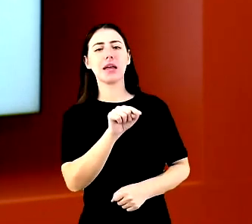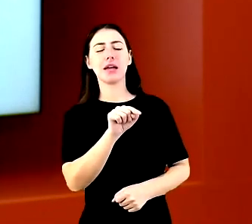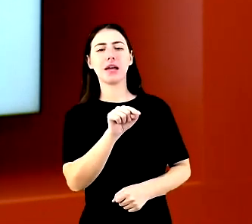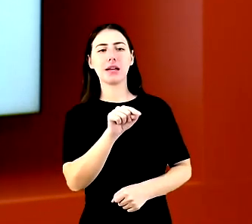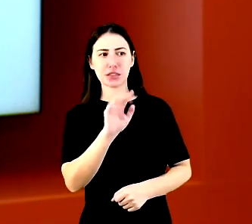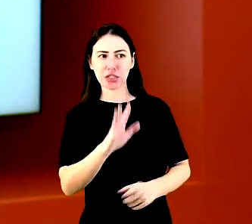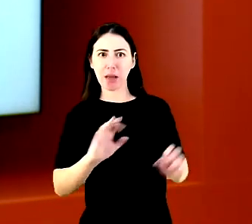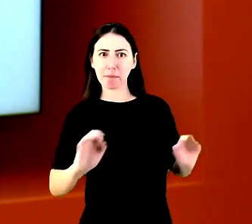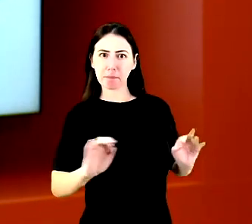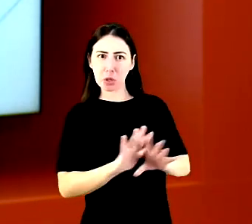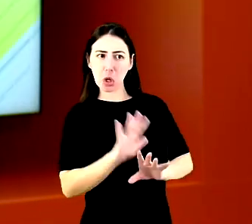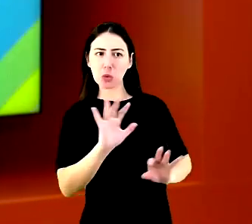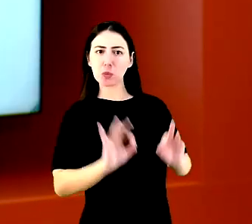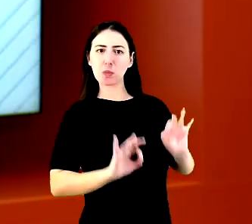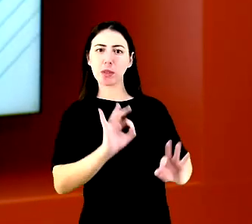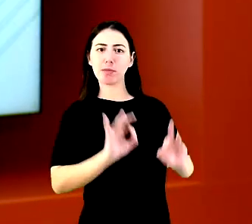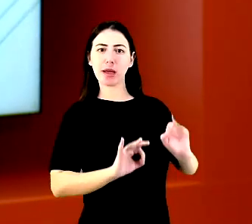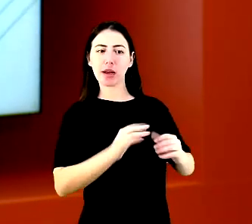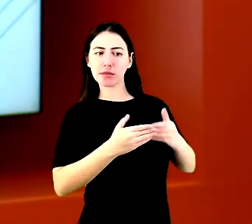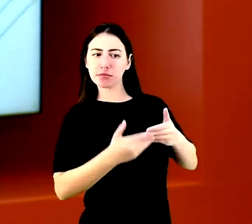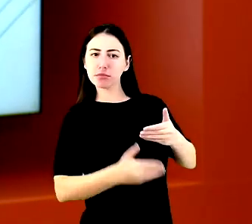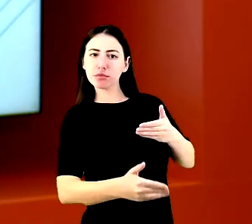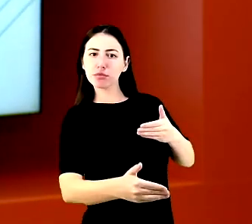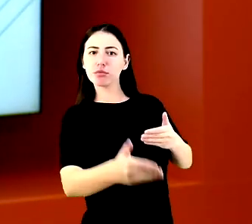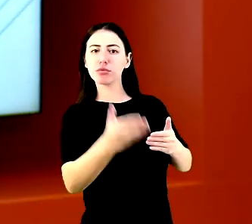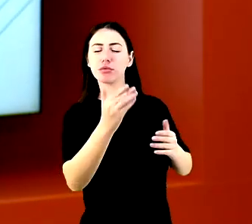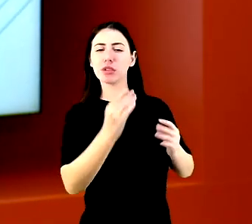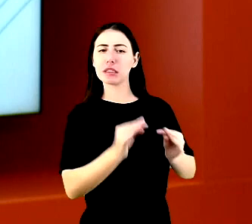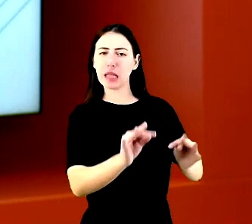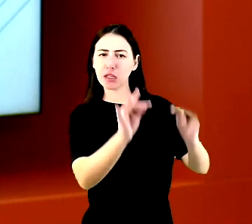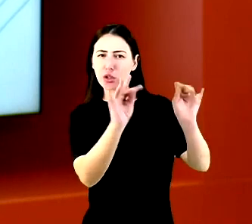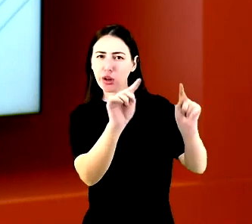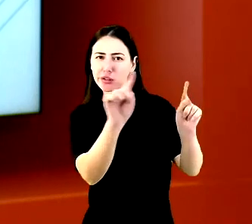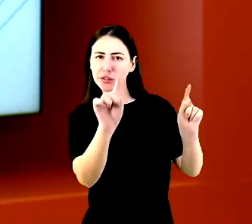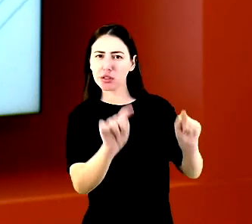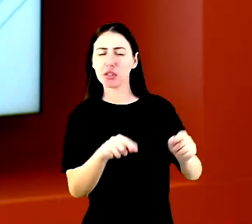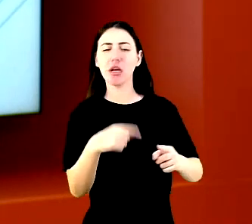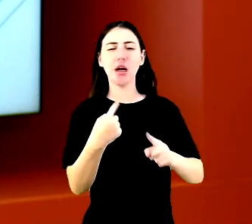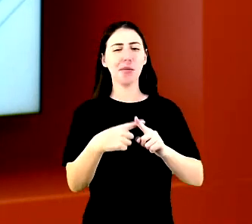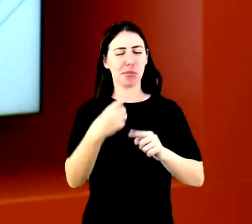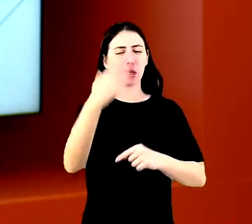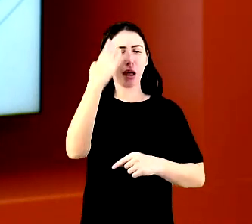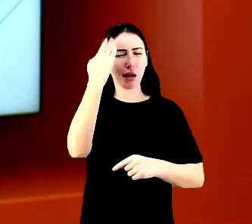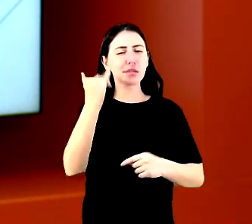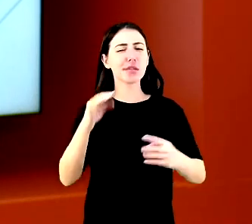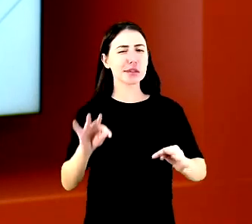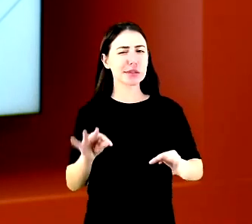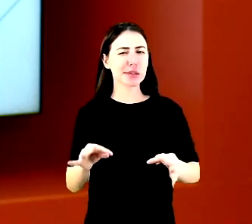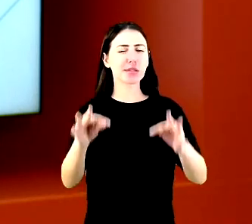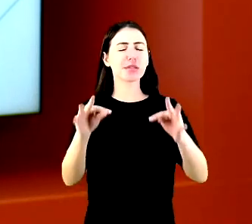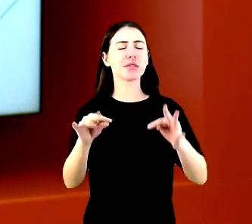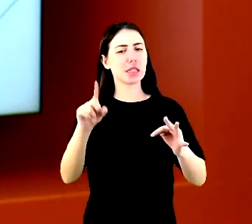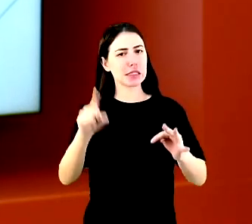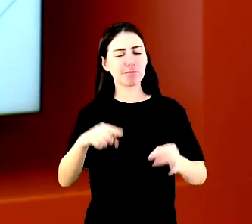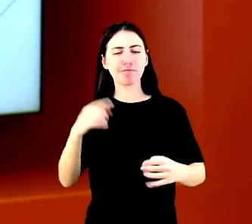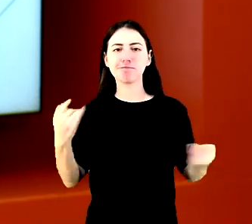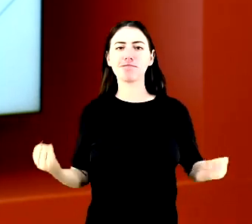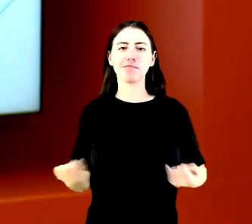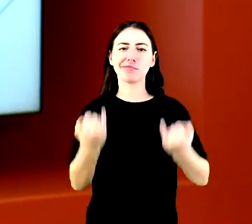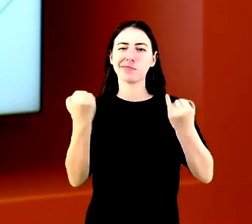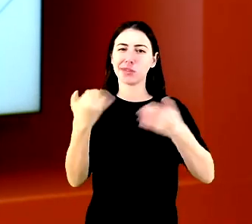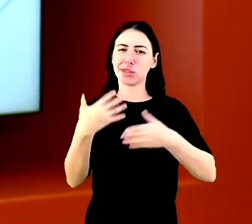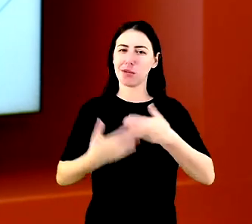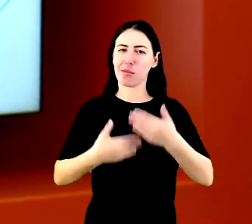Banking, Open Finance, tecnologia está ali diretamente ligado, porque sem tecnologia, você não consegue, de